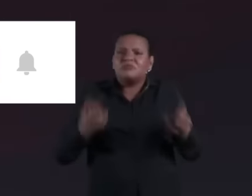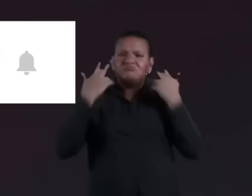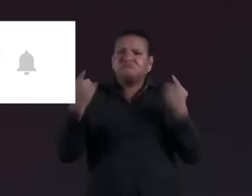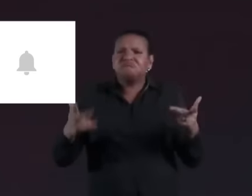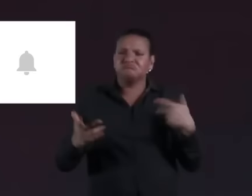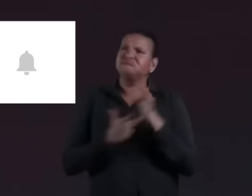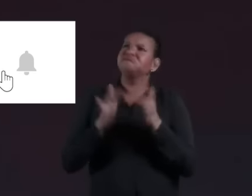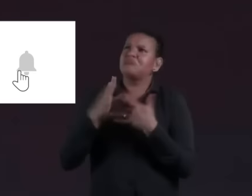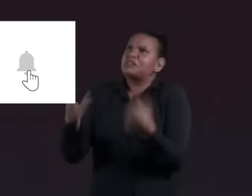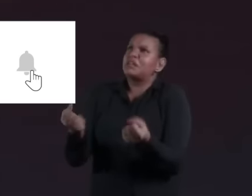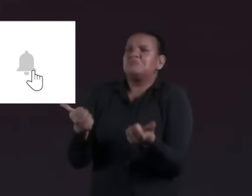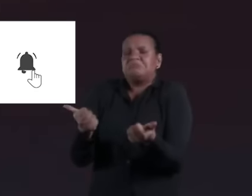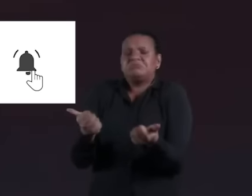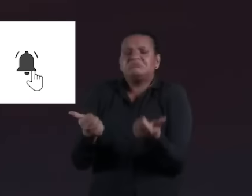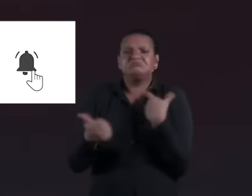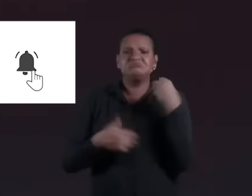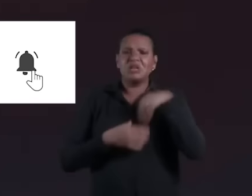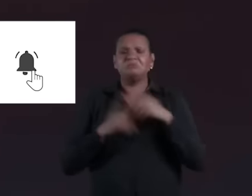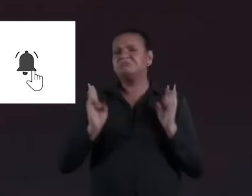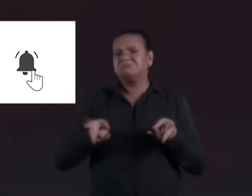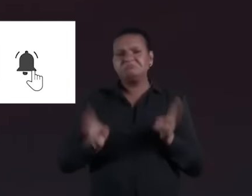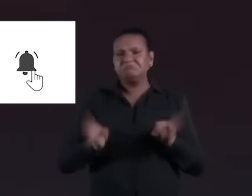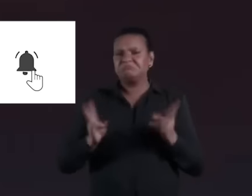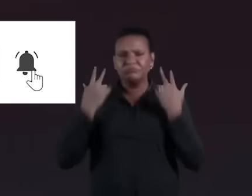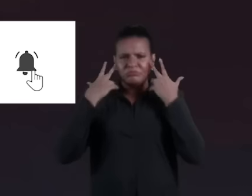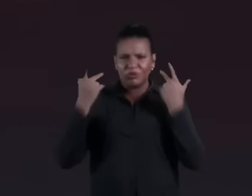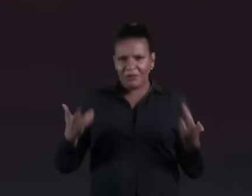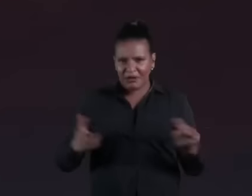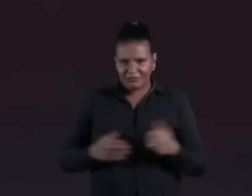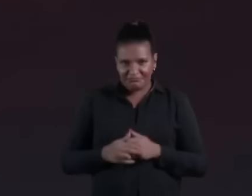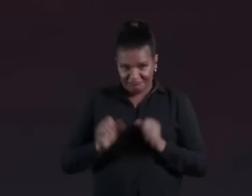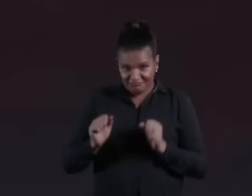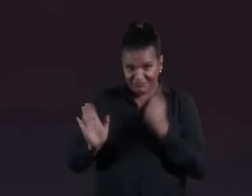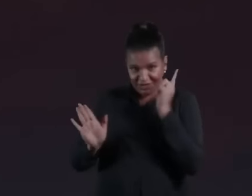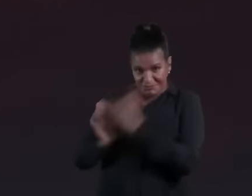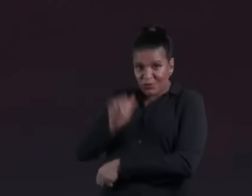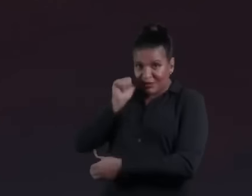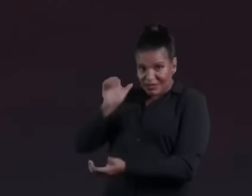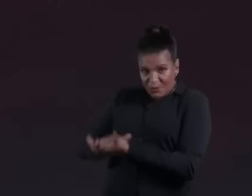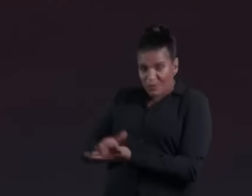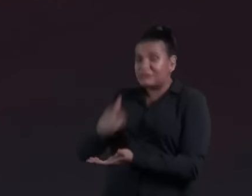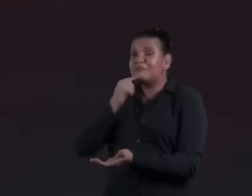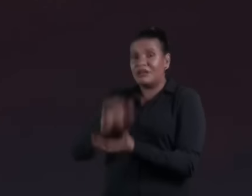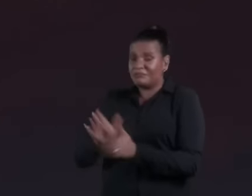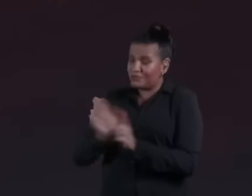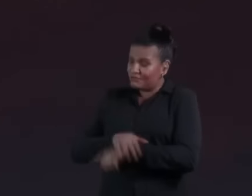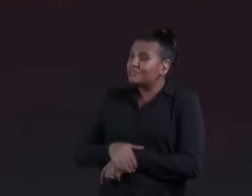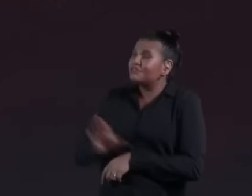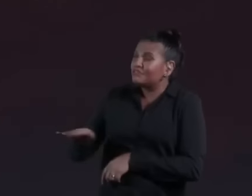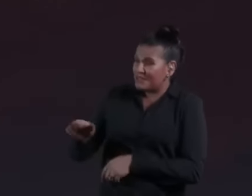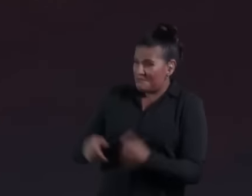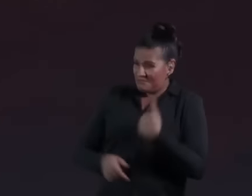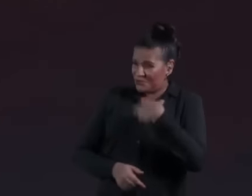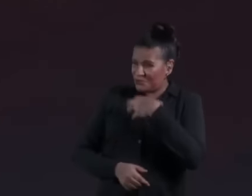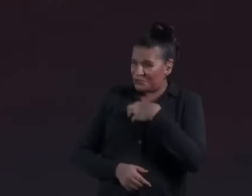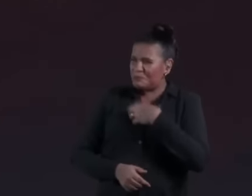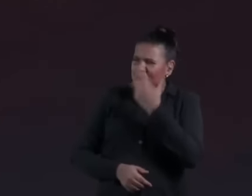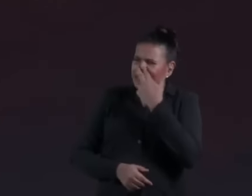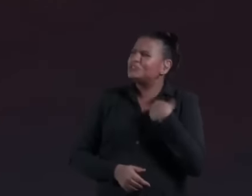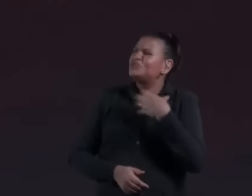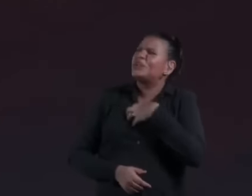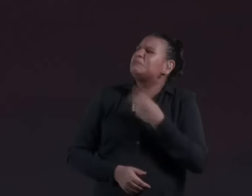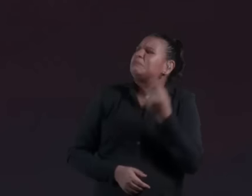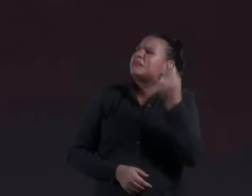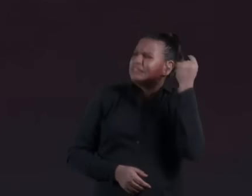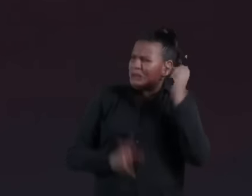o velho homem ainda tá em mim tá então a verdade é